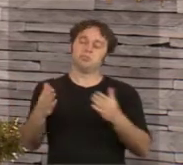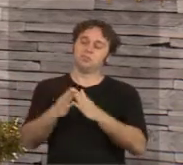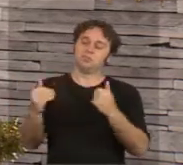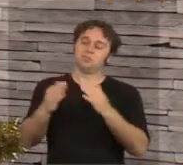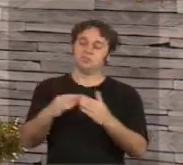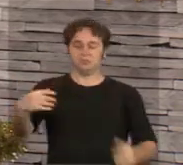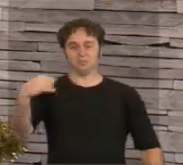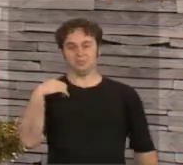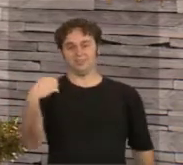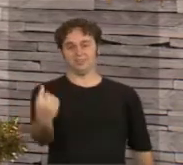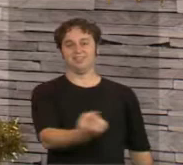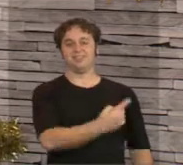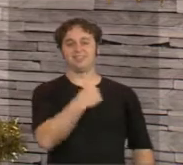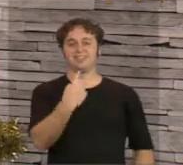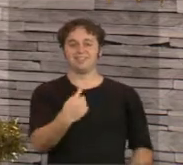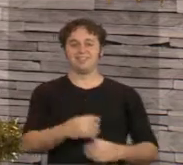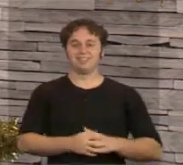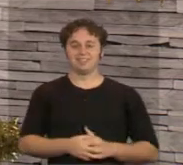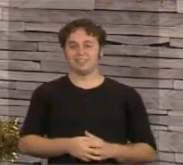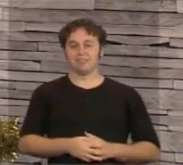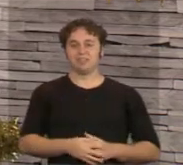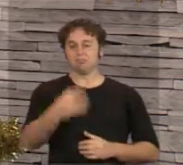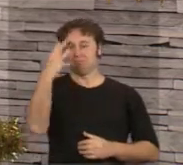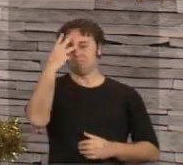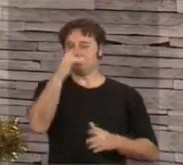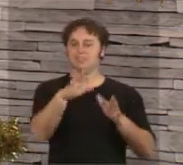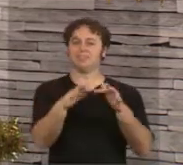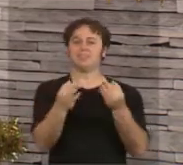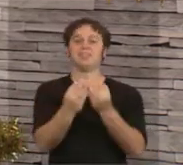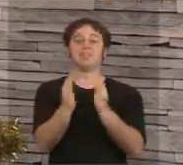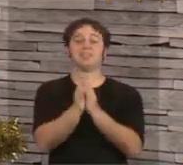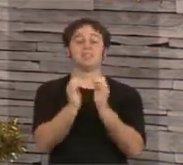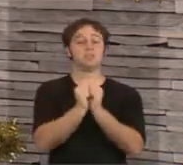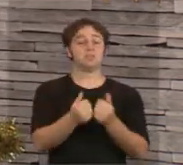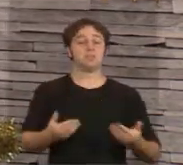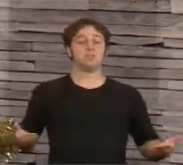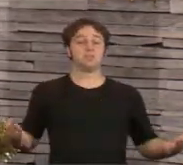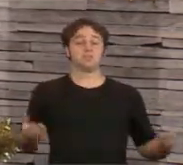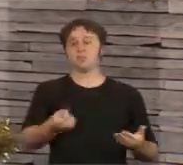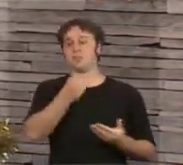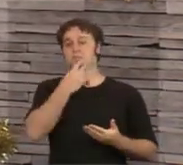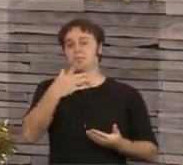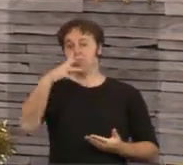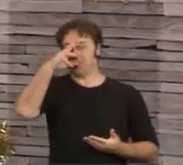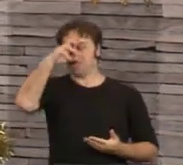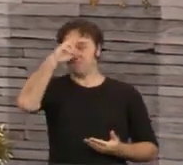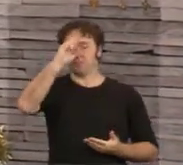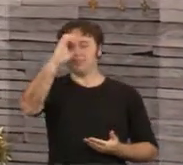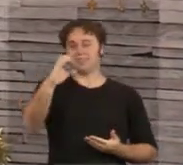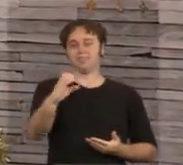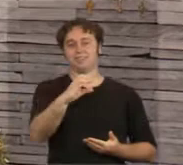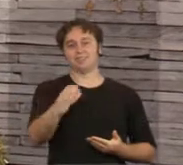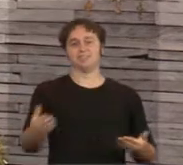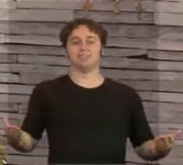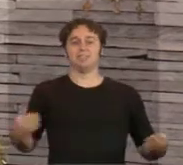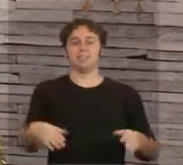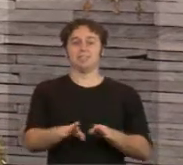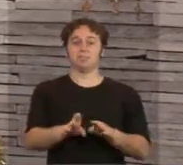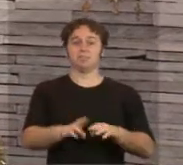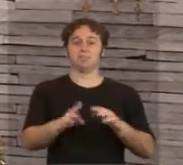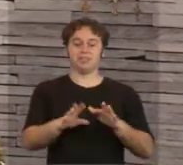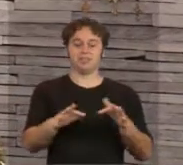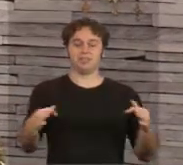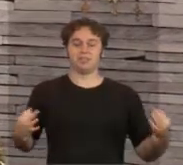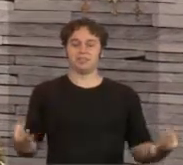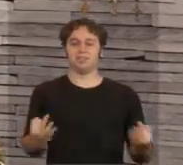Sevilha, rogai por nós. Que lindo, uma família rezando unida. Essa é a força da Igreja, baseada também na